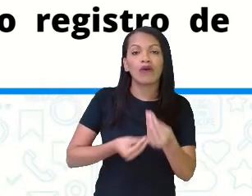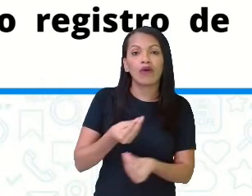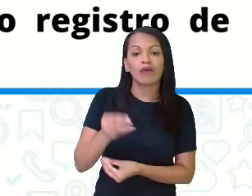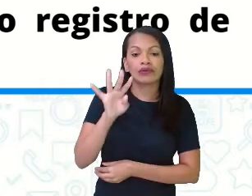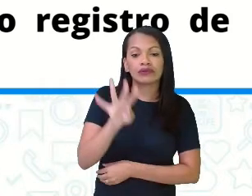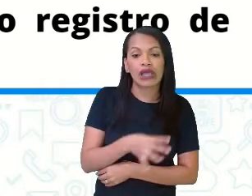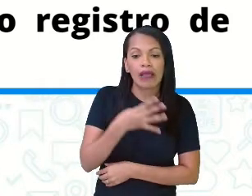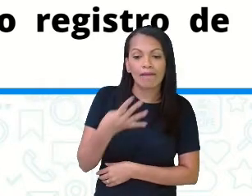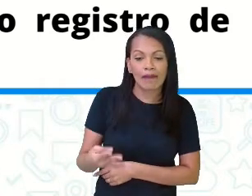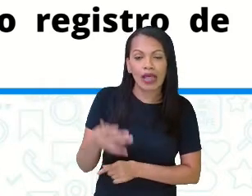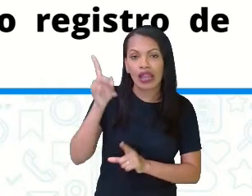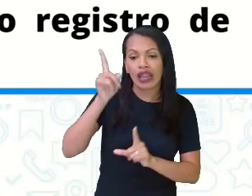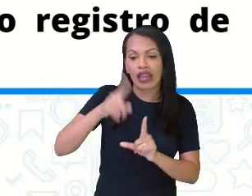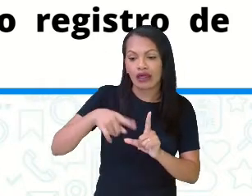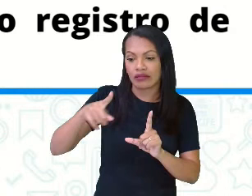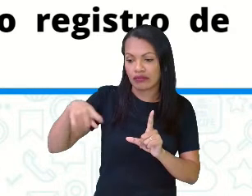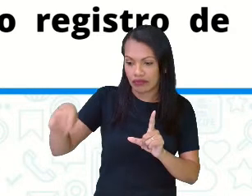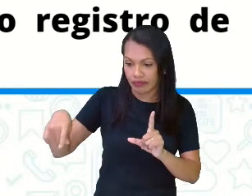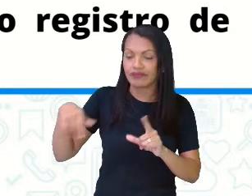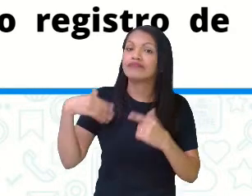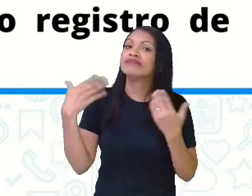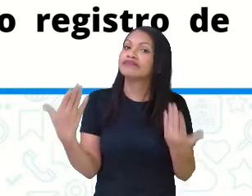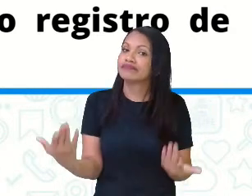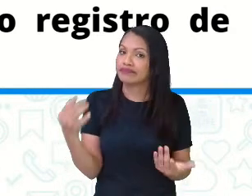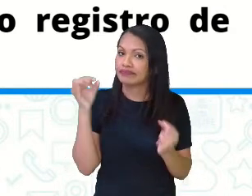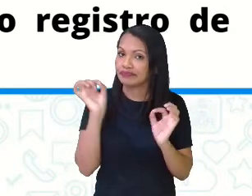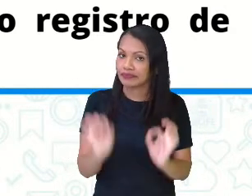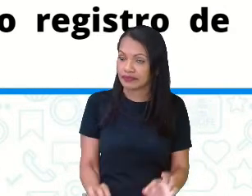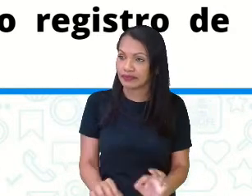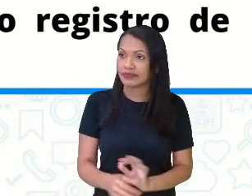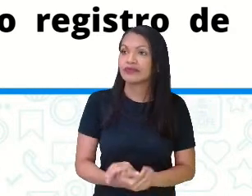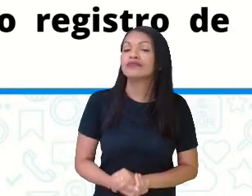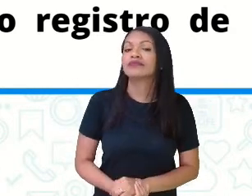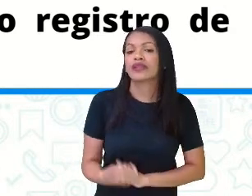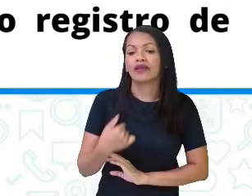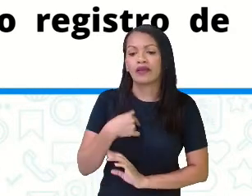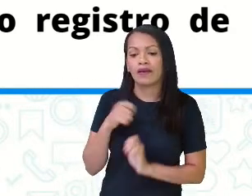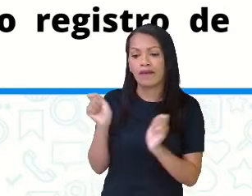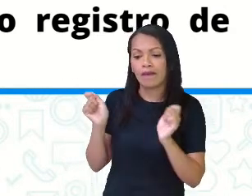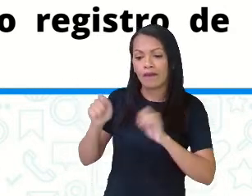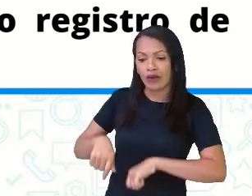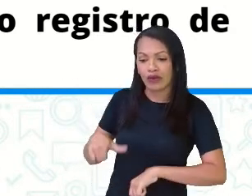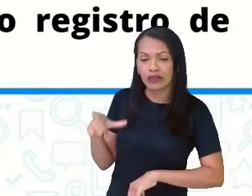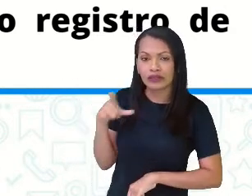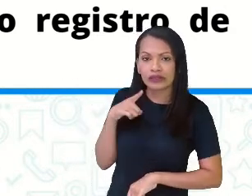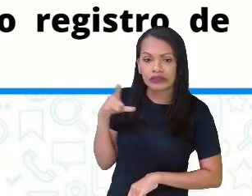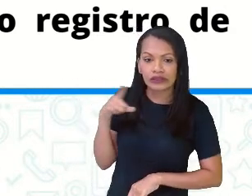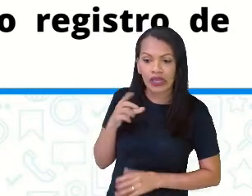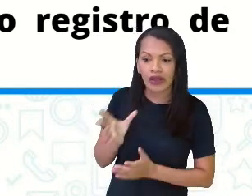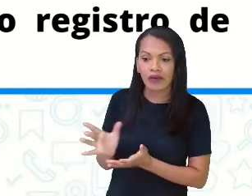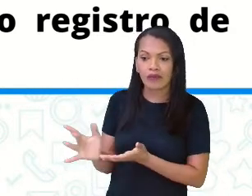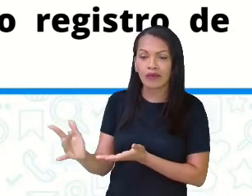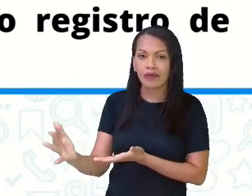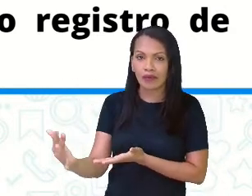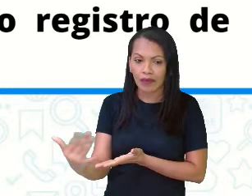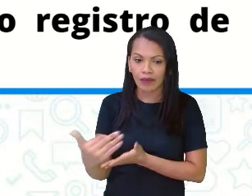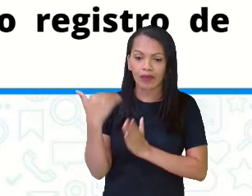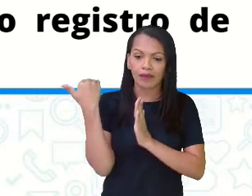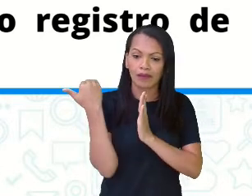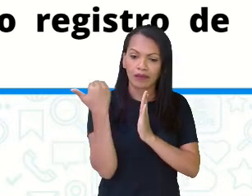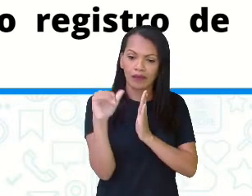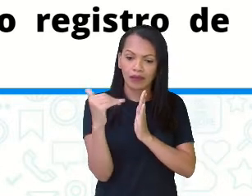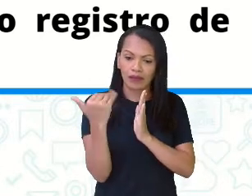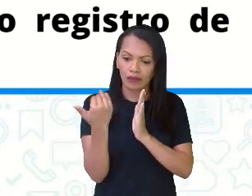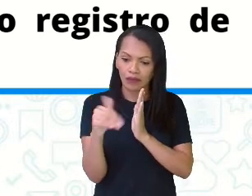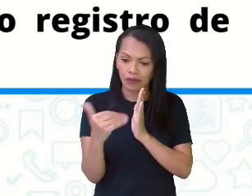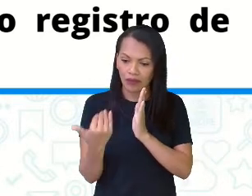os dados de tabelas em gráficos e vice-versa, ou seja, eu posso ter os dados e colocar eles, representar eles